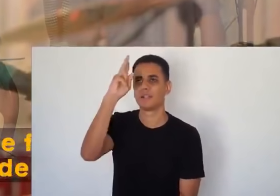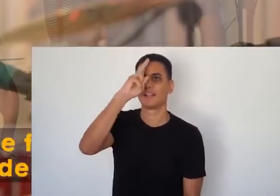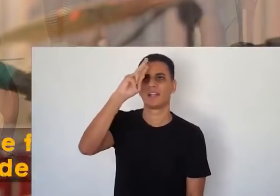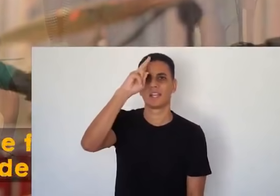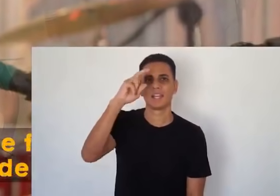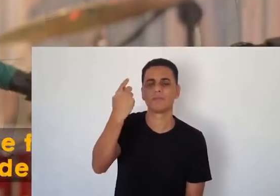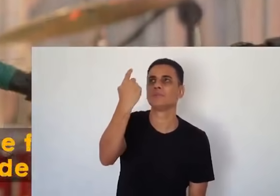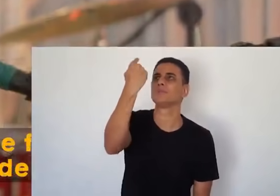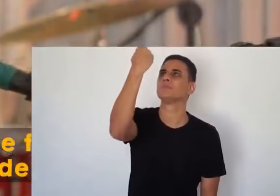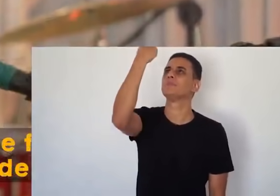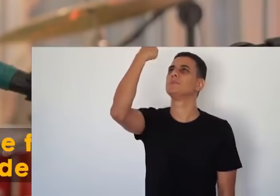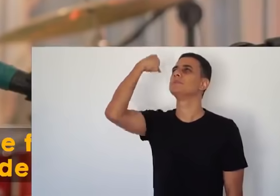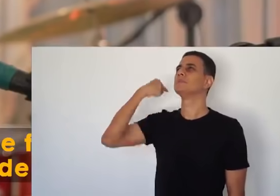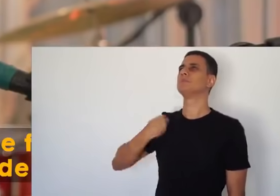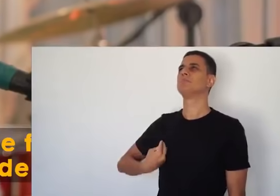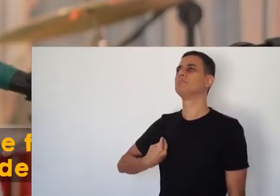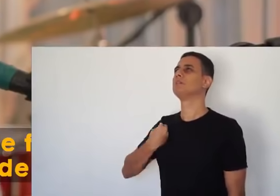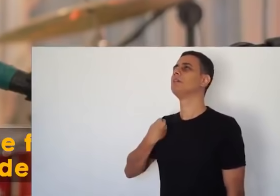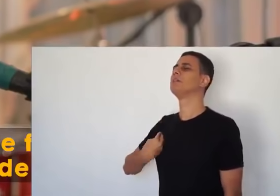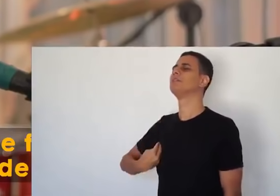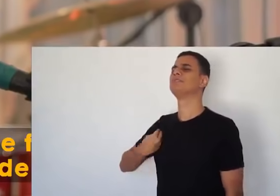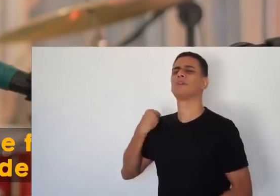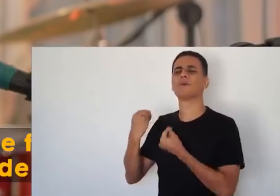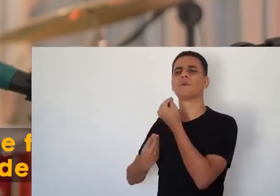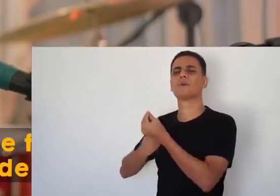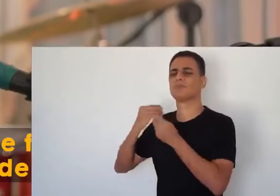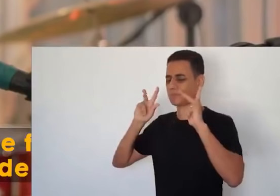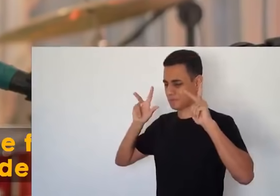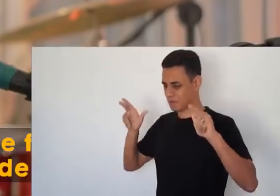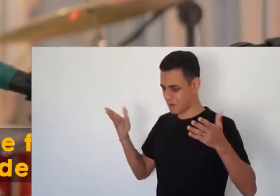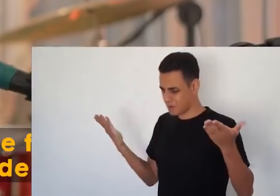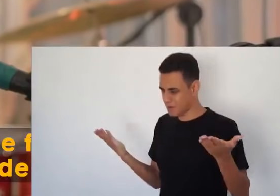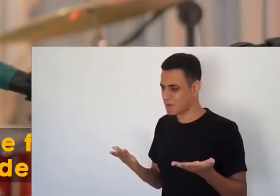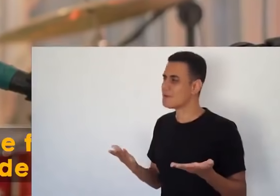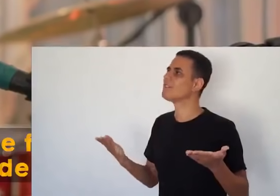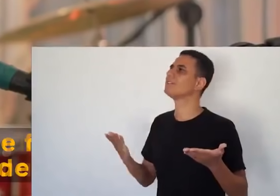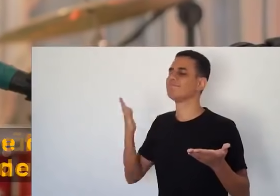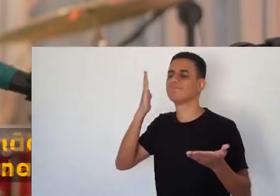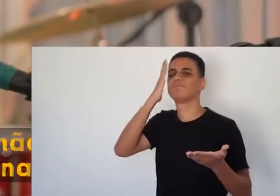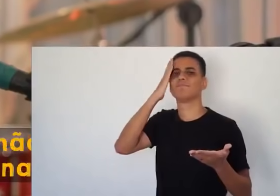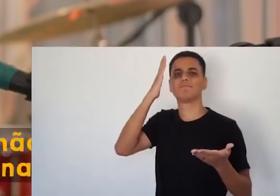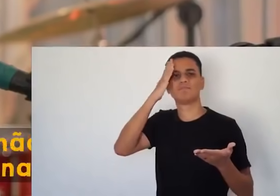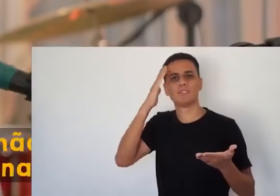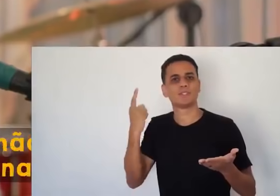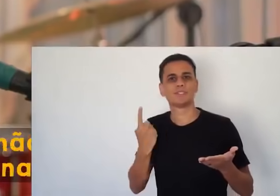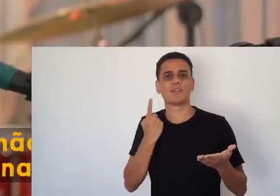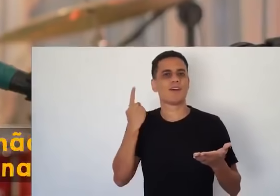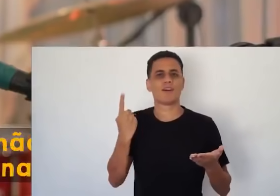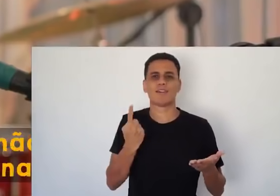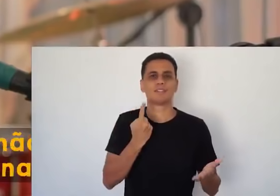Quando olho o que fez em mim, onde estava aí, onde estou aqui, eu